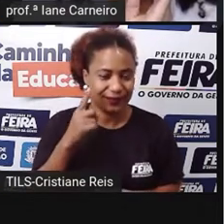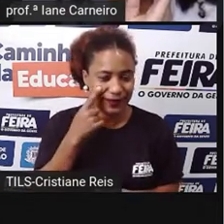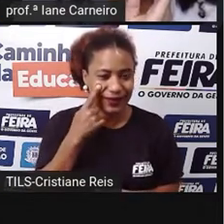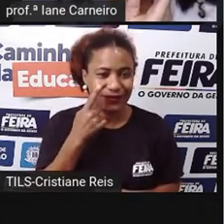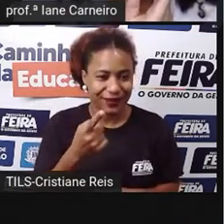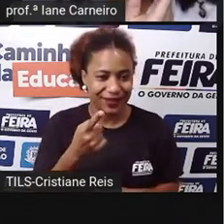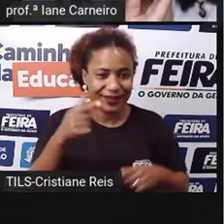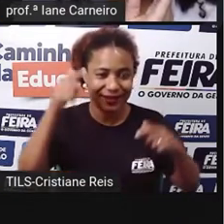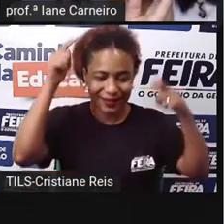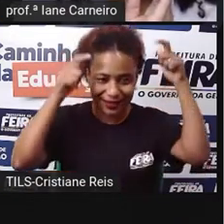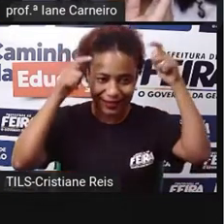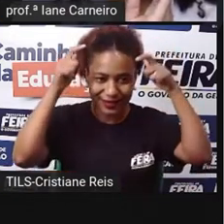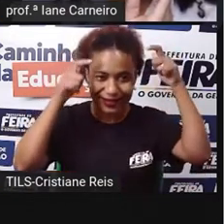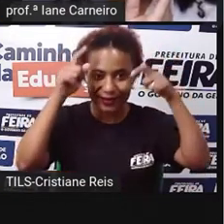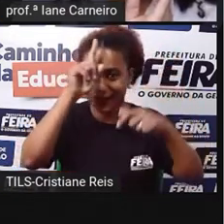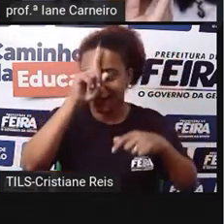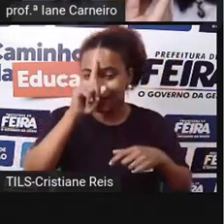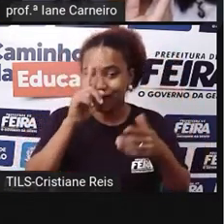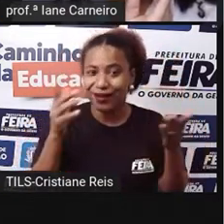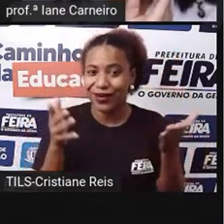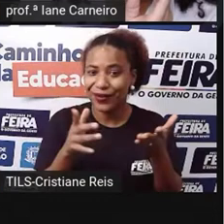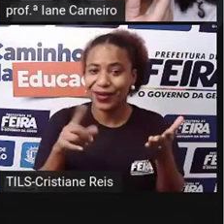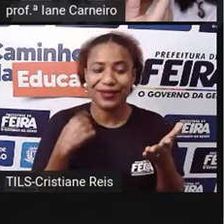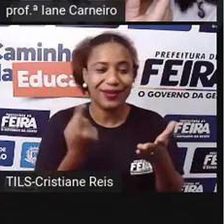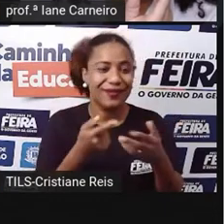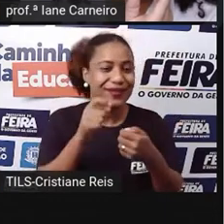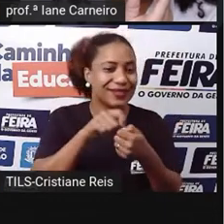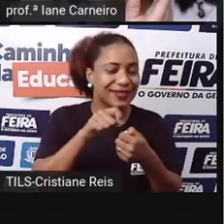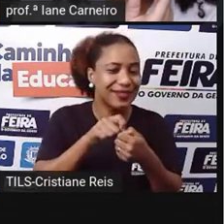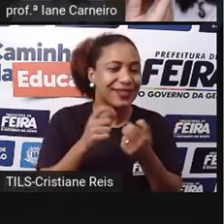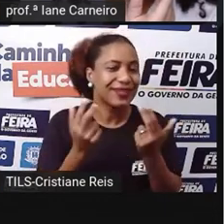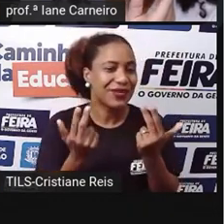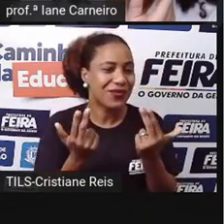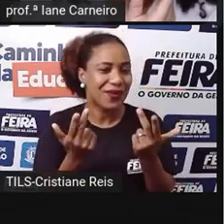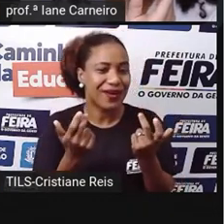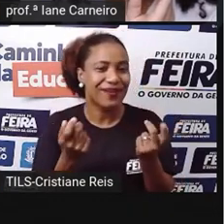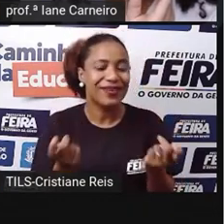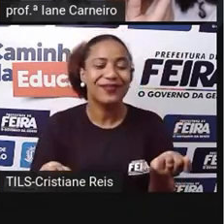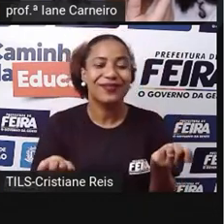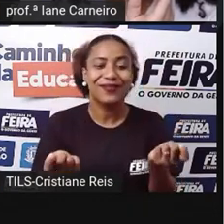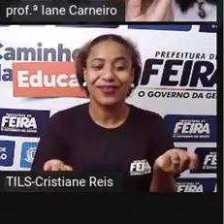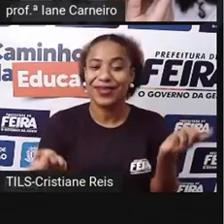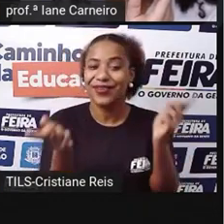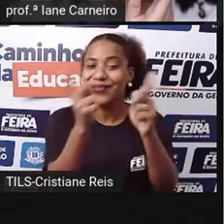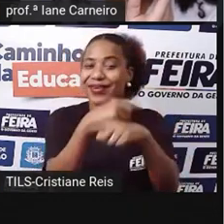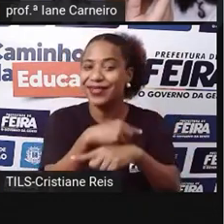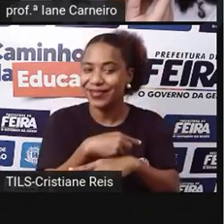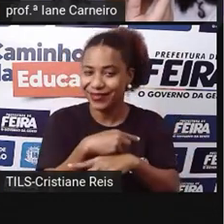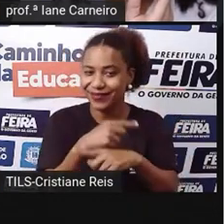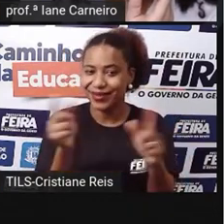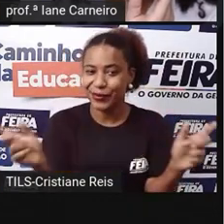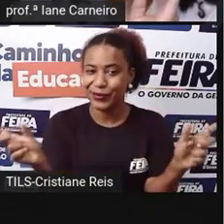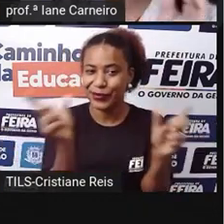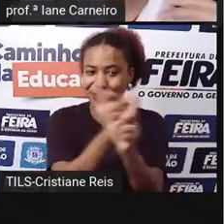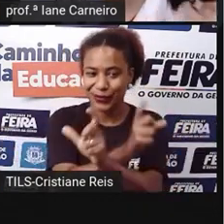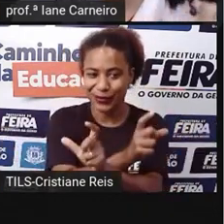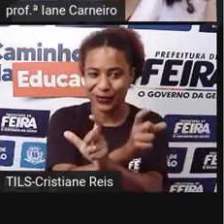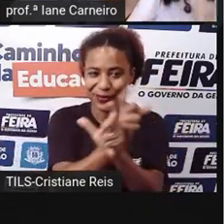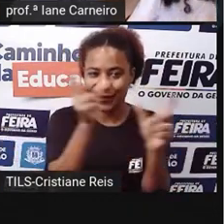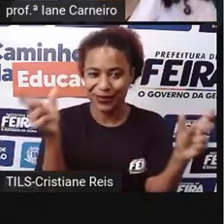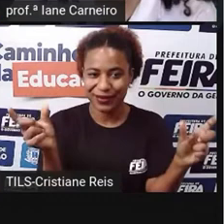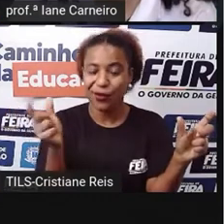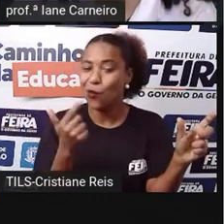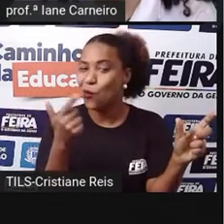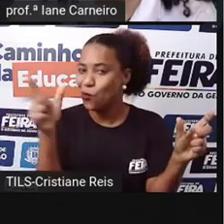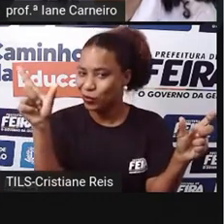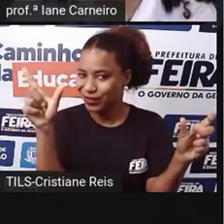na história, nós vamos fazer aqui também. A gente vai inverter a posição, né, das palavras para formar